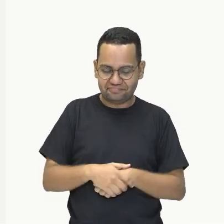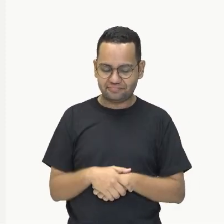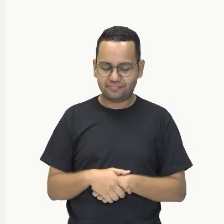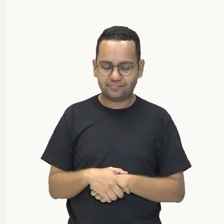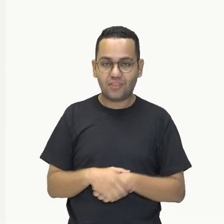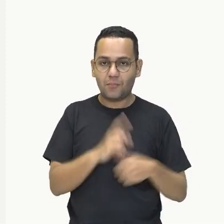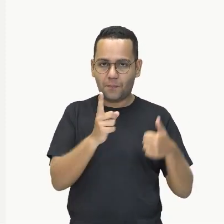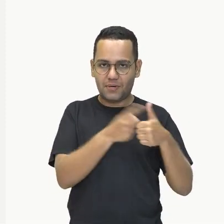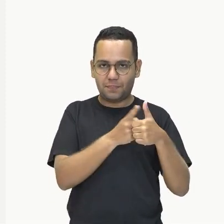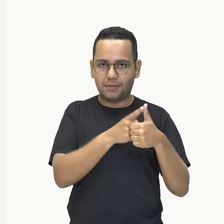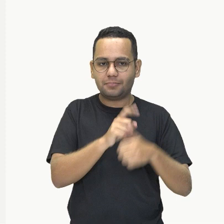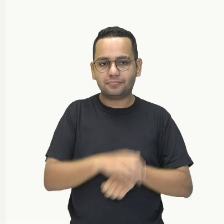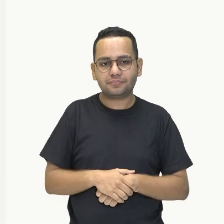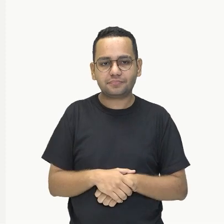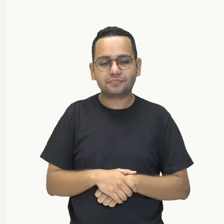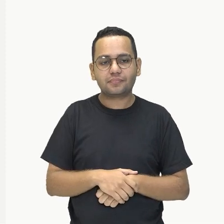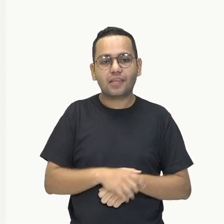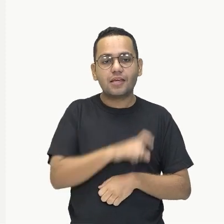quadrado